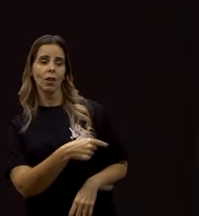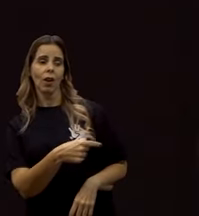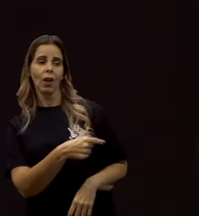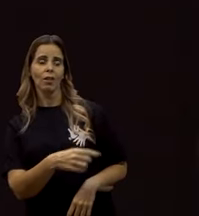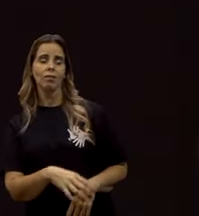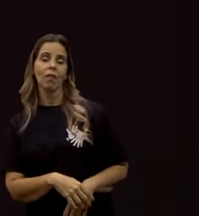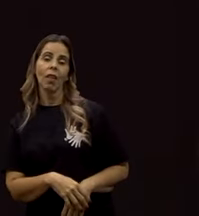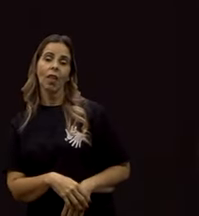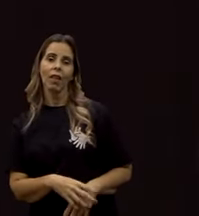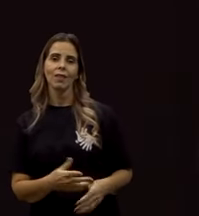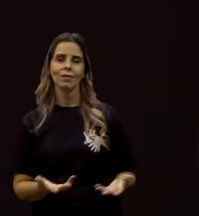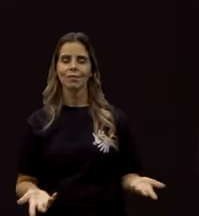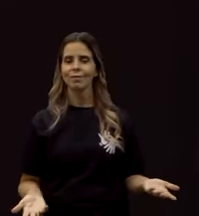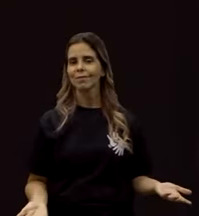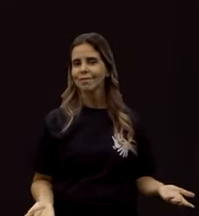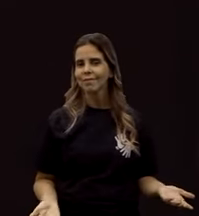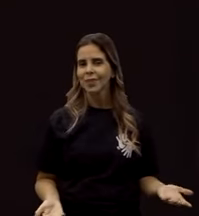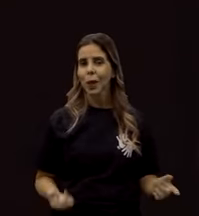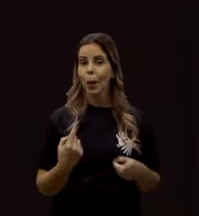soltei